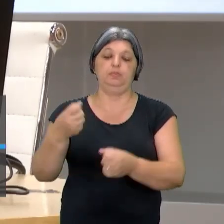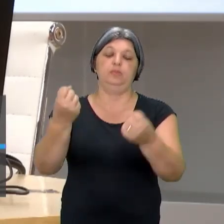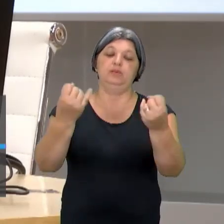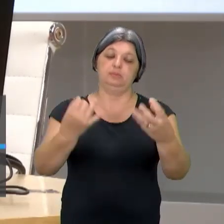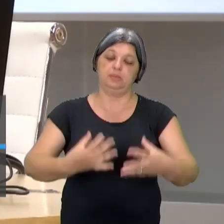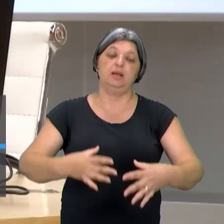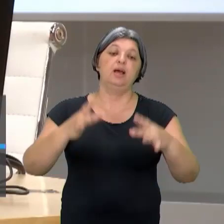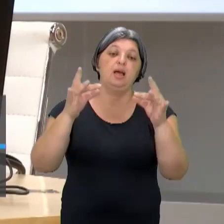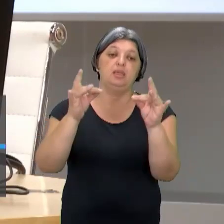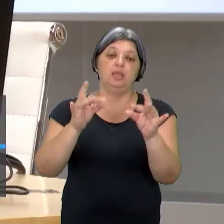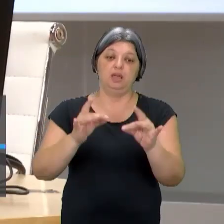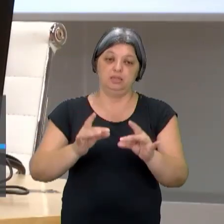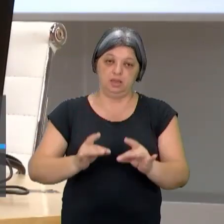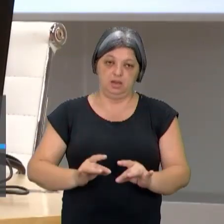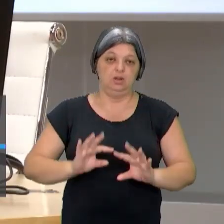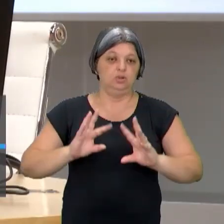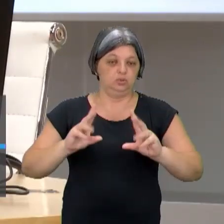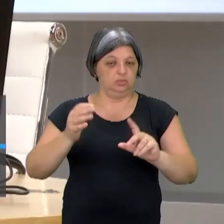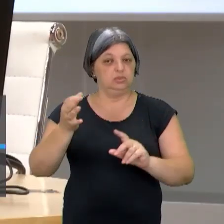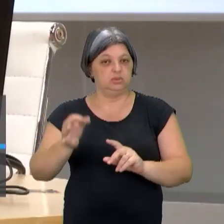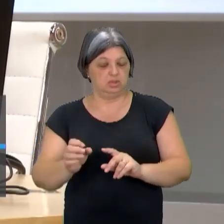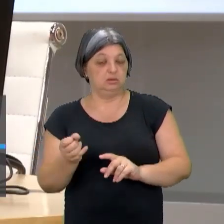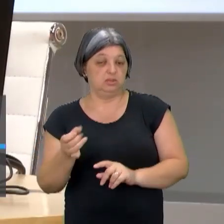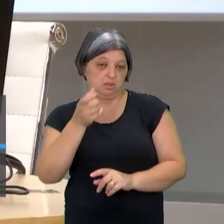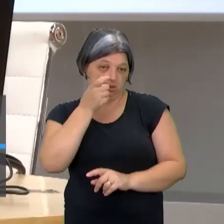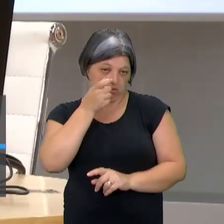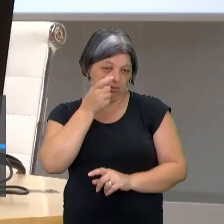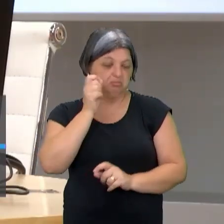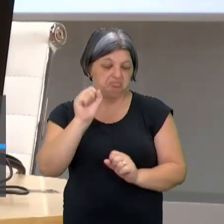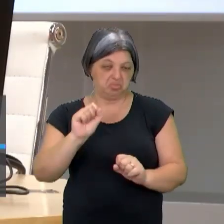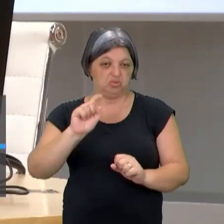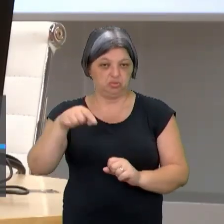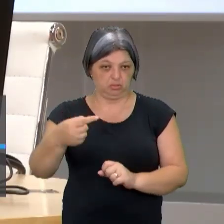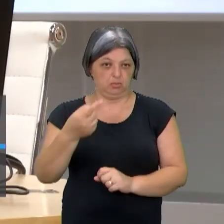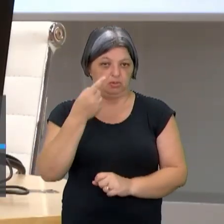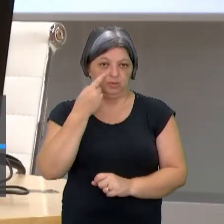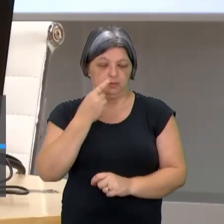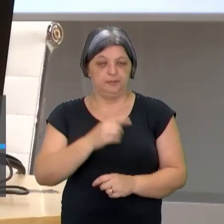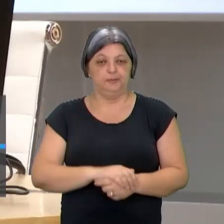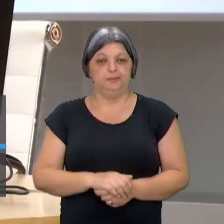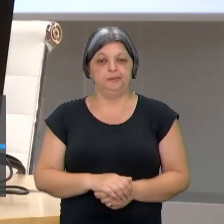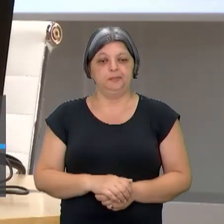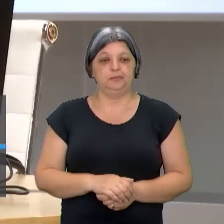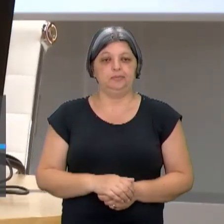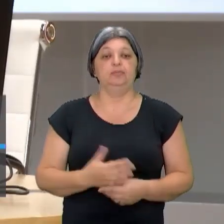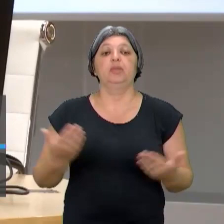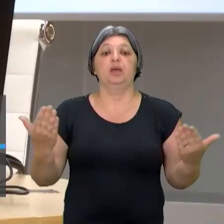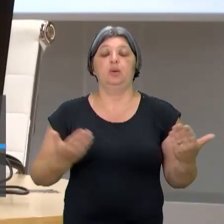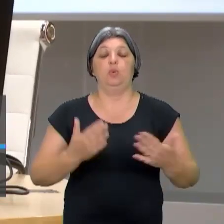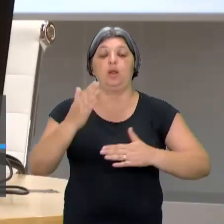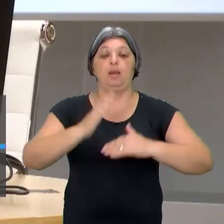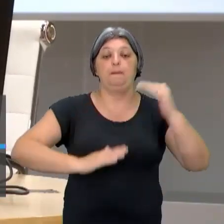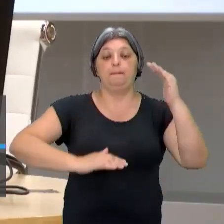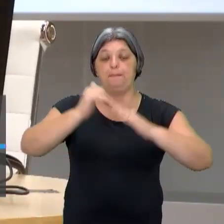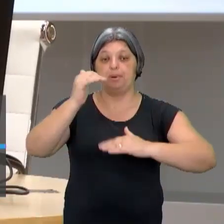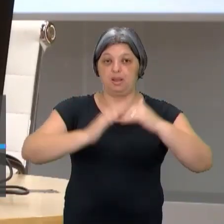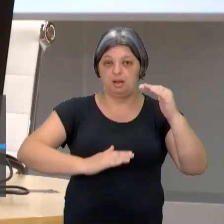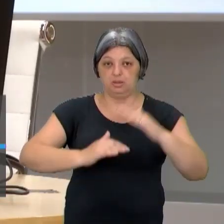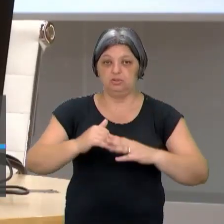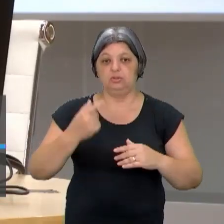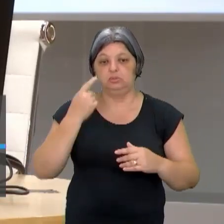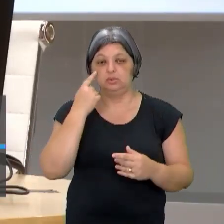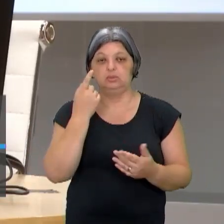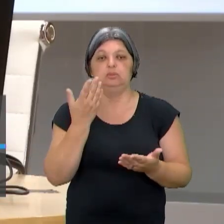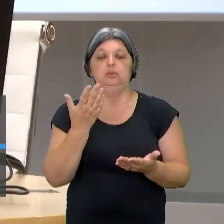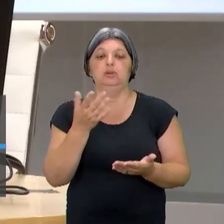também redigidos certinho, quem quiser depois dar uma olhada, tá bom? Agora, vamos aí praticar um pouquinho, né? Então, vou fazer um estudo de